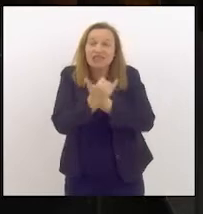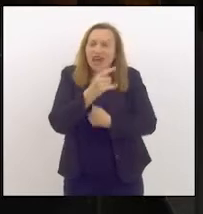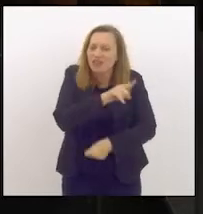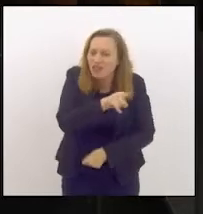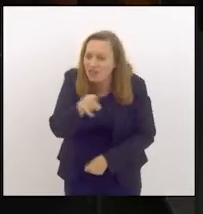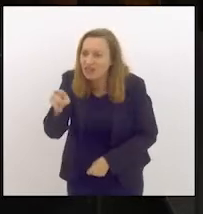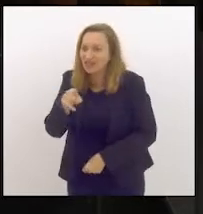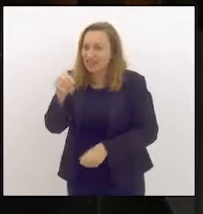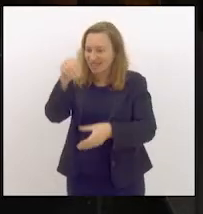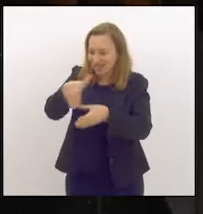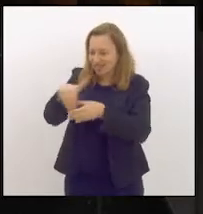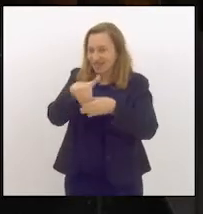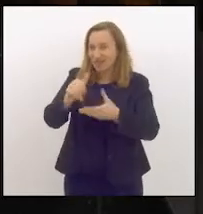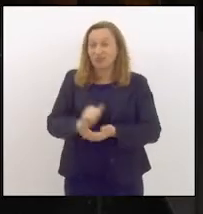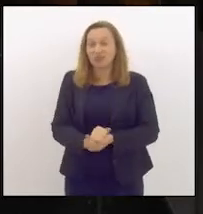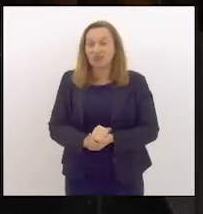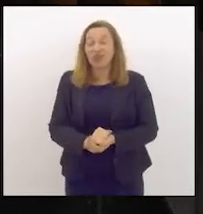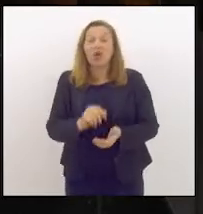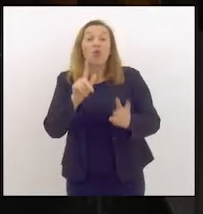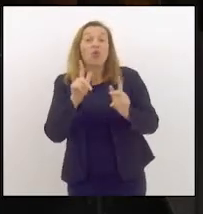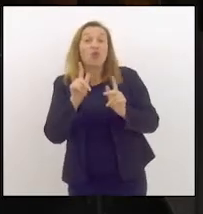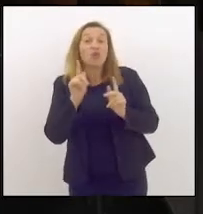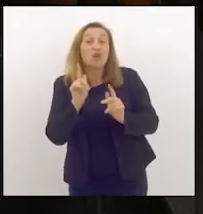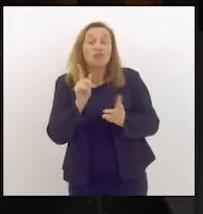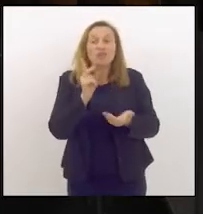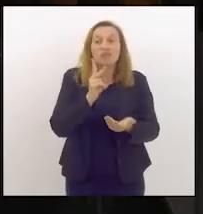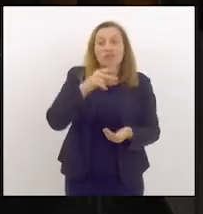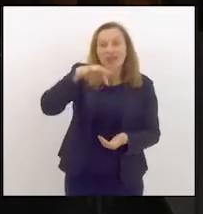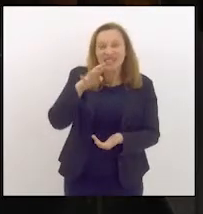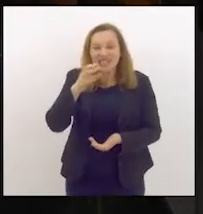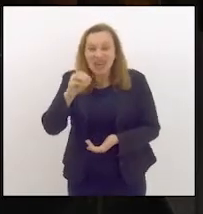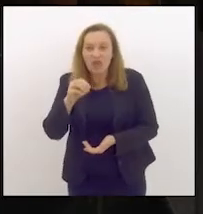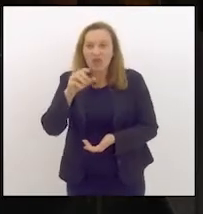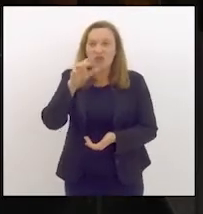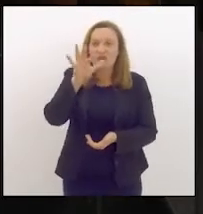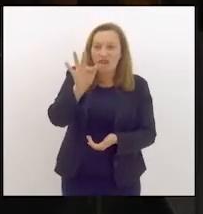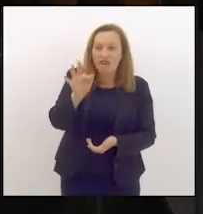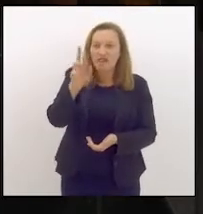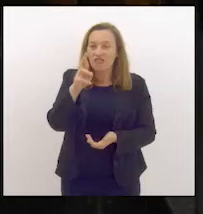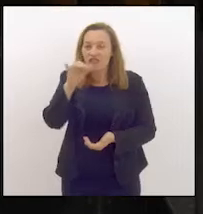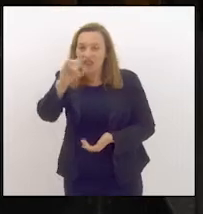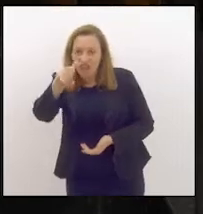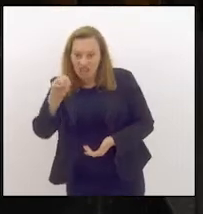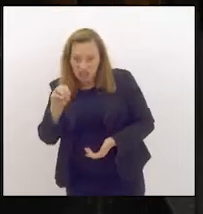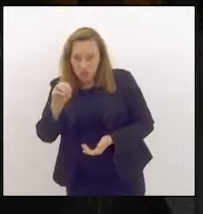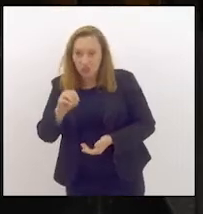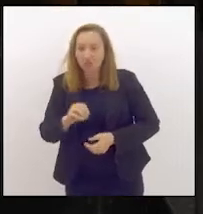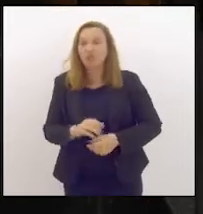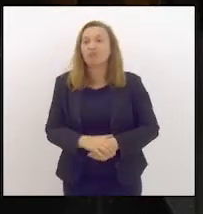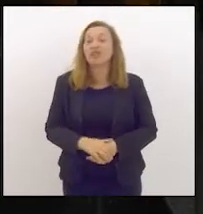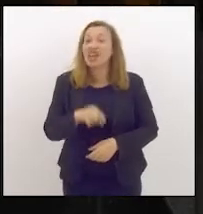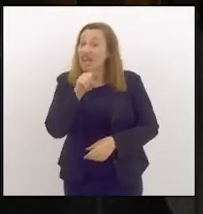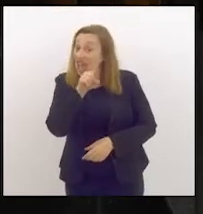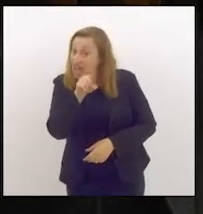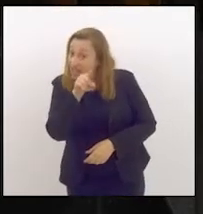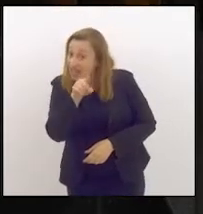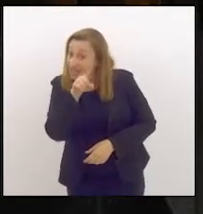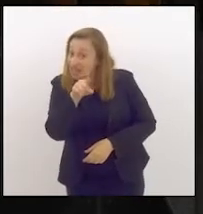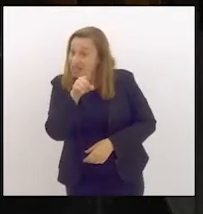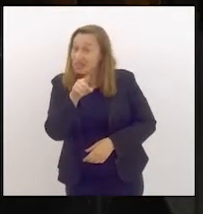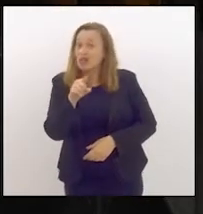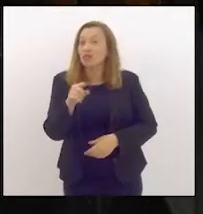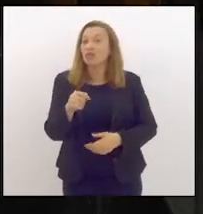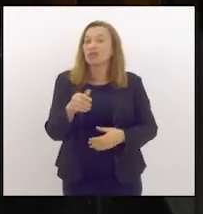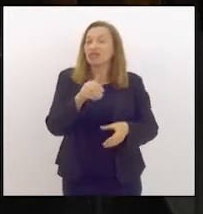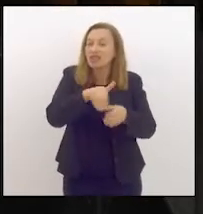eleitor o mesmo o Senhor Marcelo freixo que é o pai da incongruência esse mesmo senhor